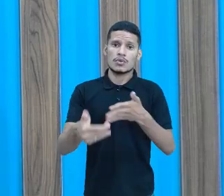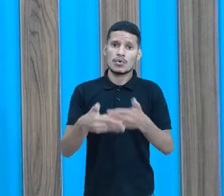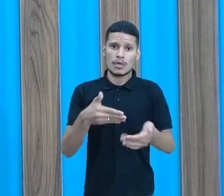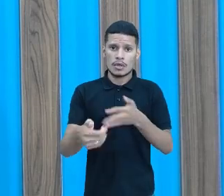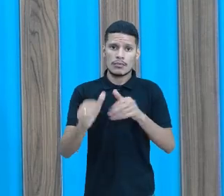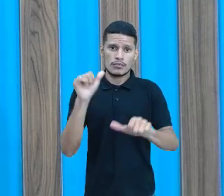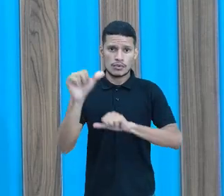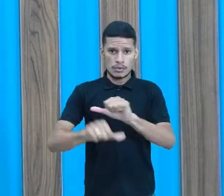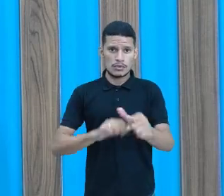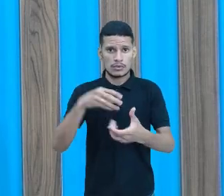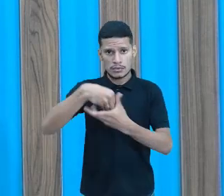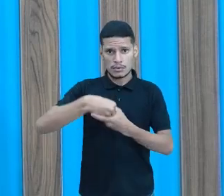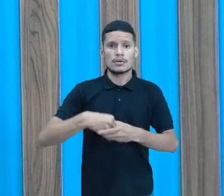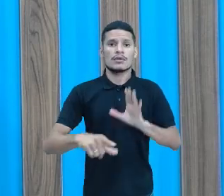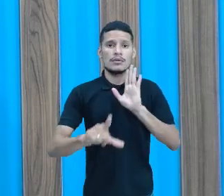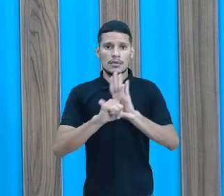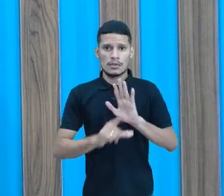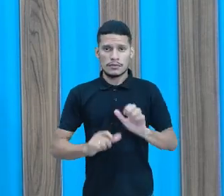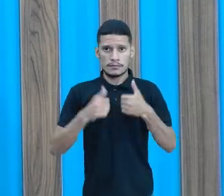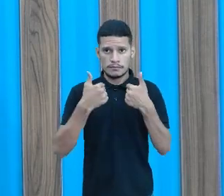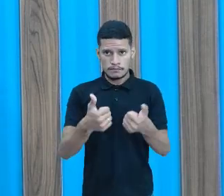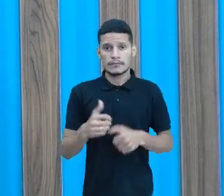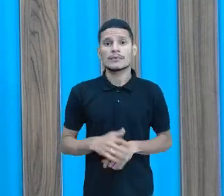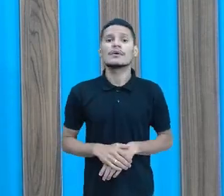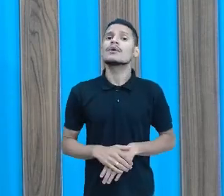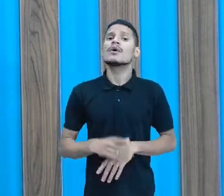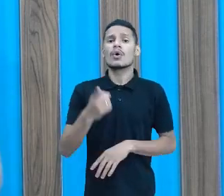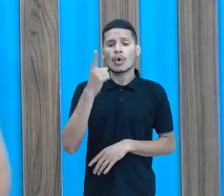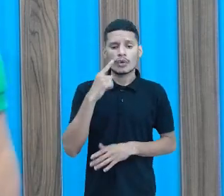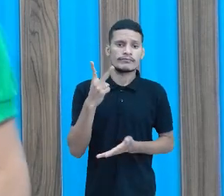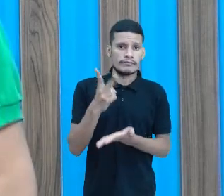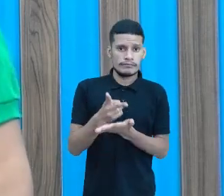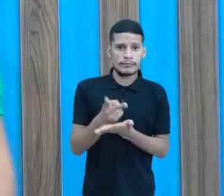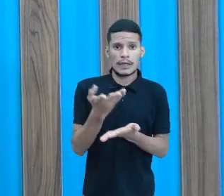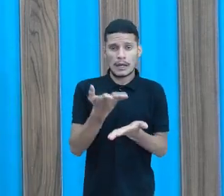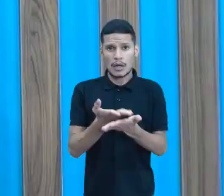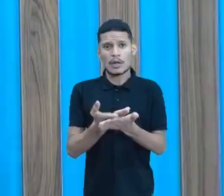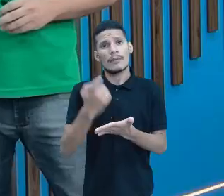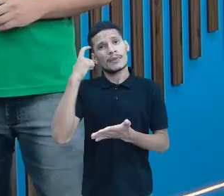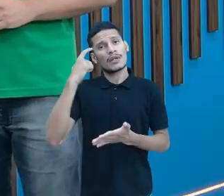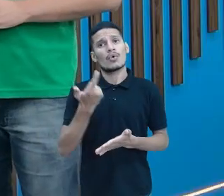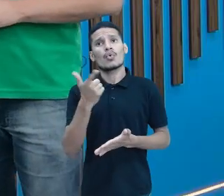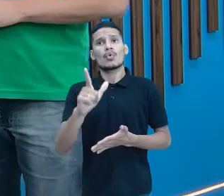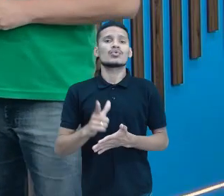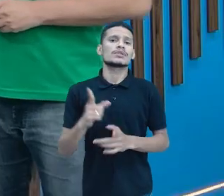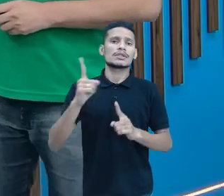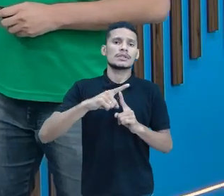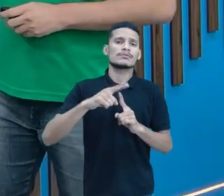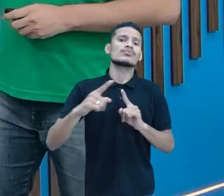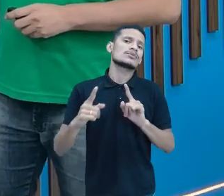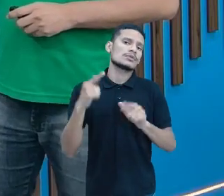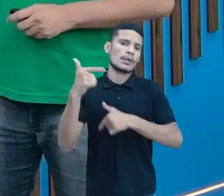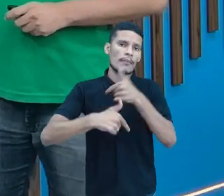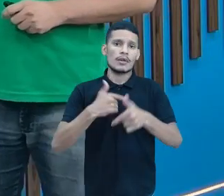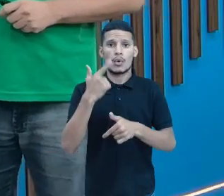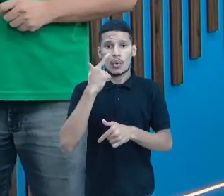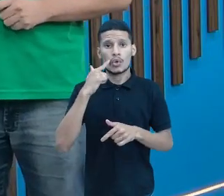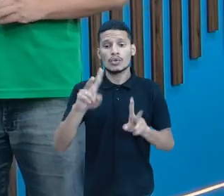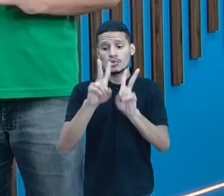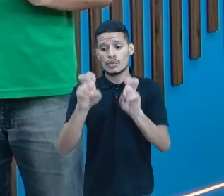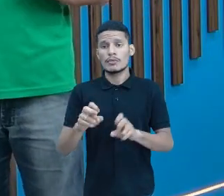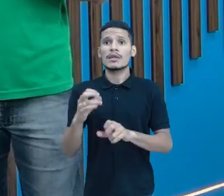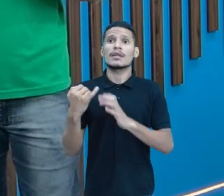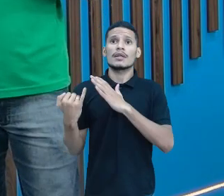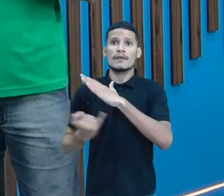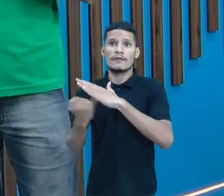para a legislação, tá certo? Então é isso. Vamos avançando aqui para a gente pensar outras formas de trabalho, né? Então, sobre o trabalho informal, o